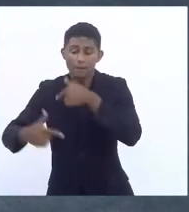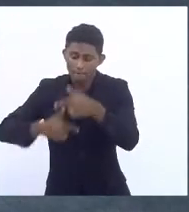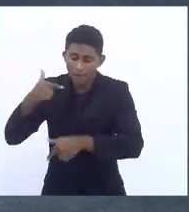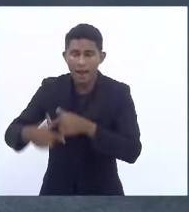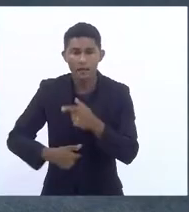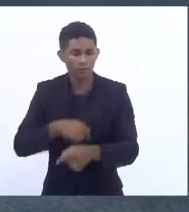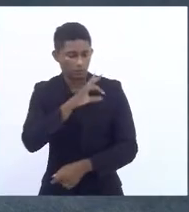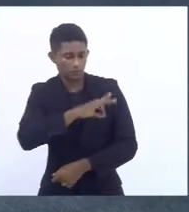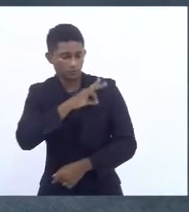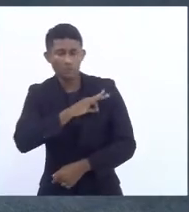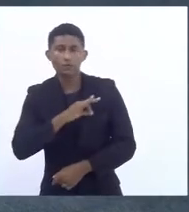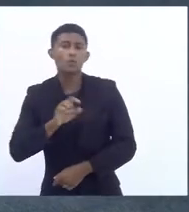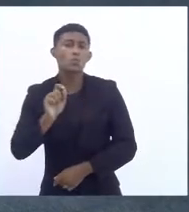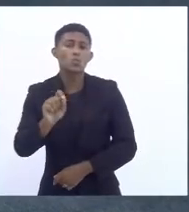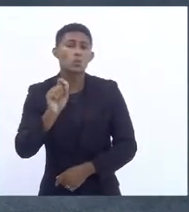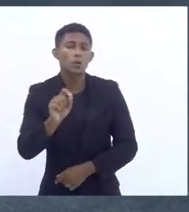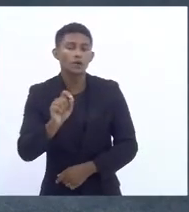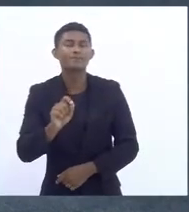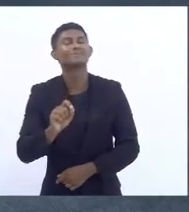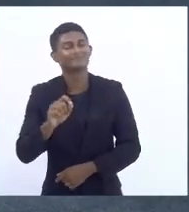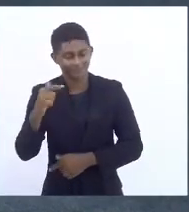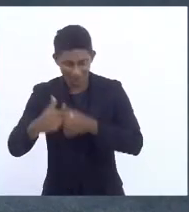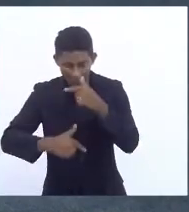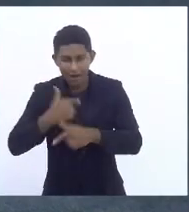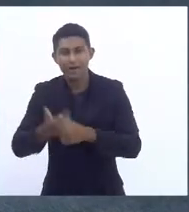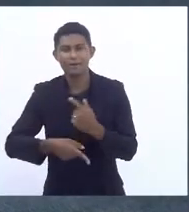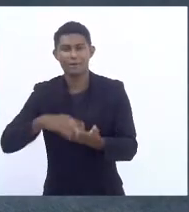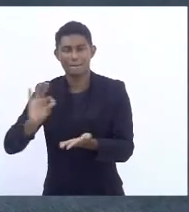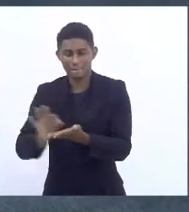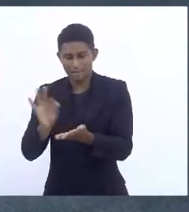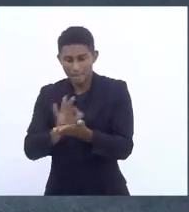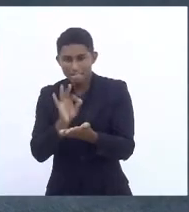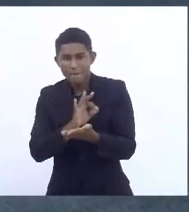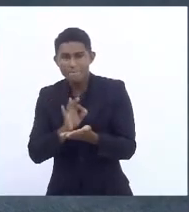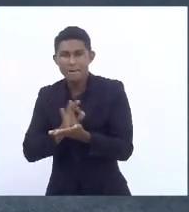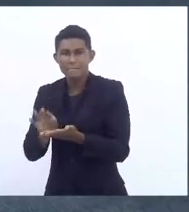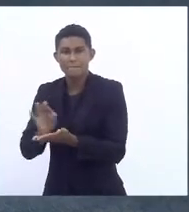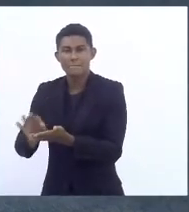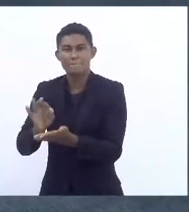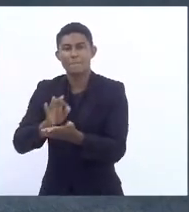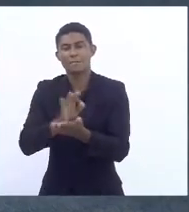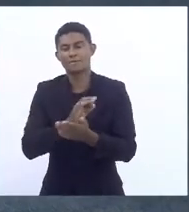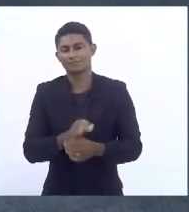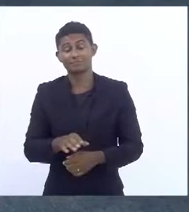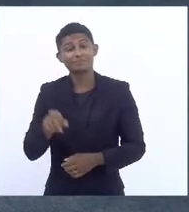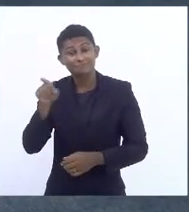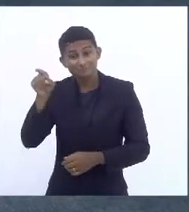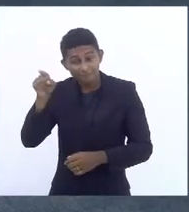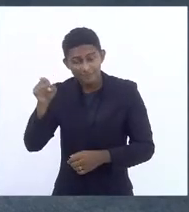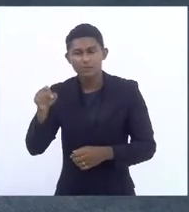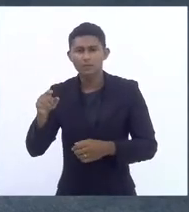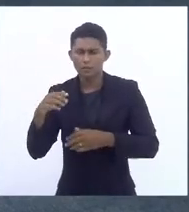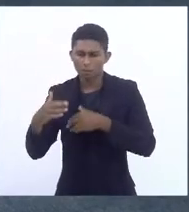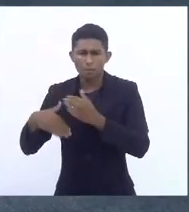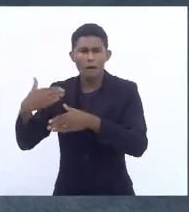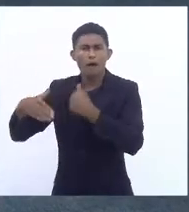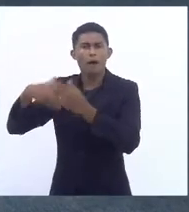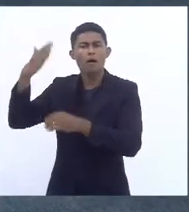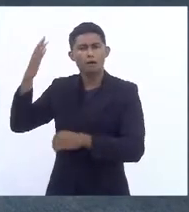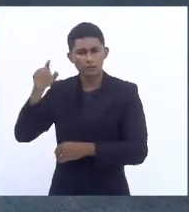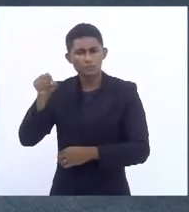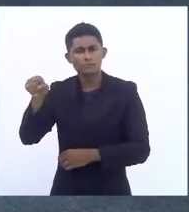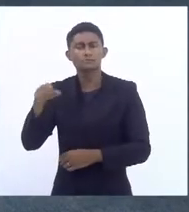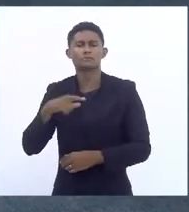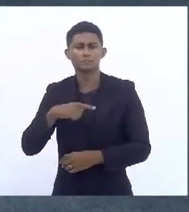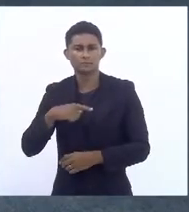essas costuras, ou seja, essa capital da moda, ela segue se reestruturando e garantindo empregabilidade